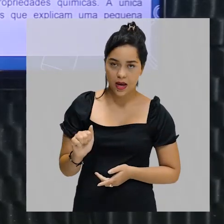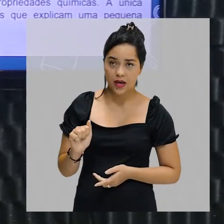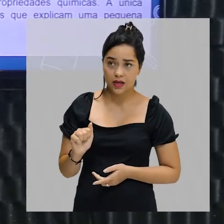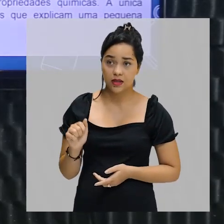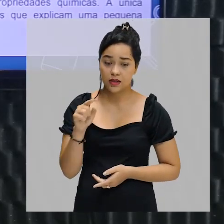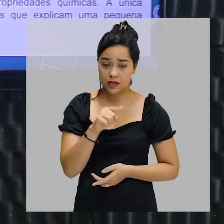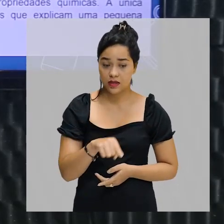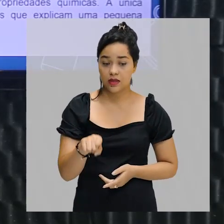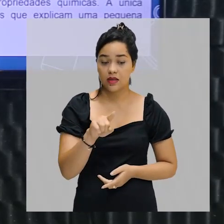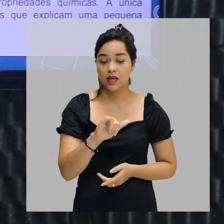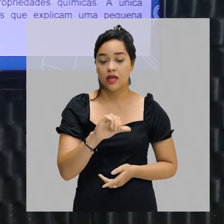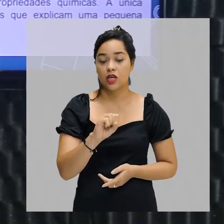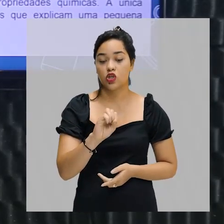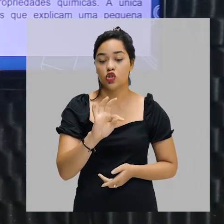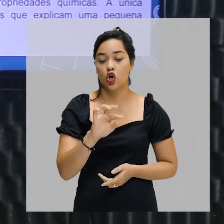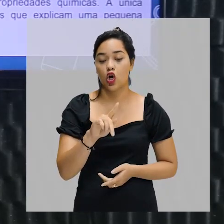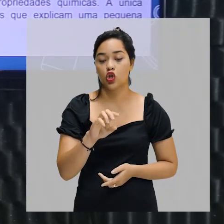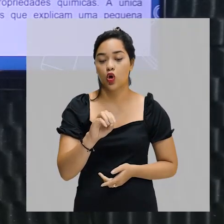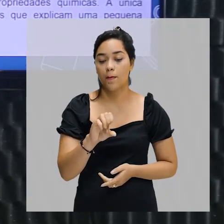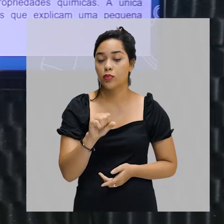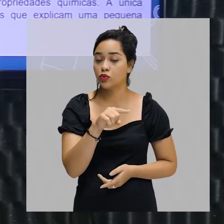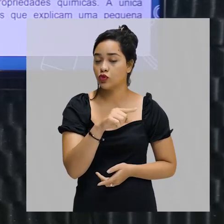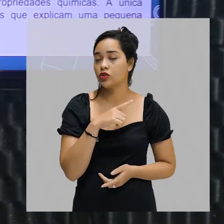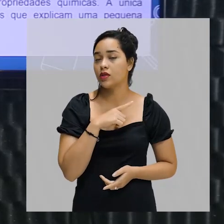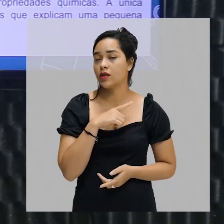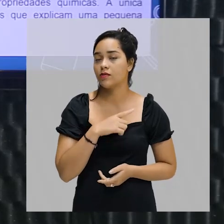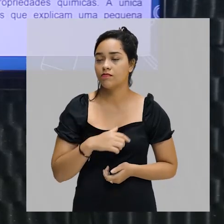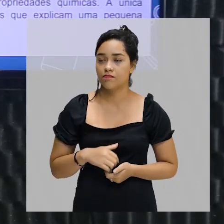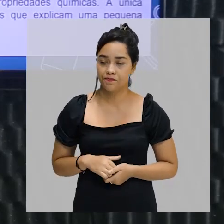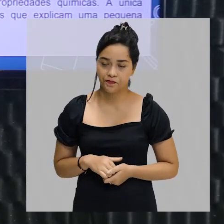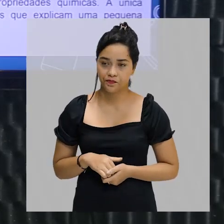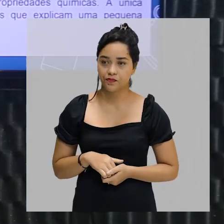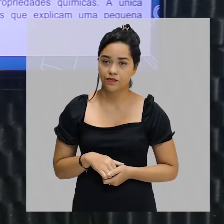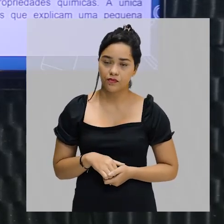esses isótopos vão ter, né? De massa atômica.